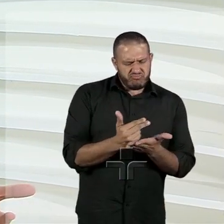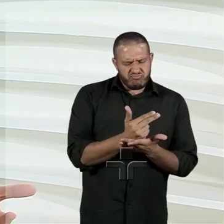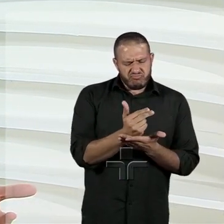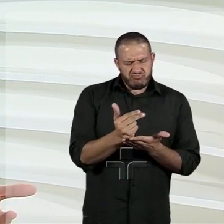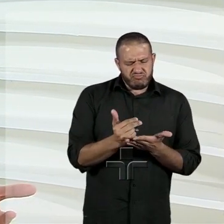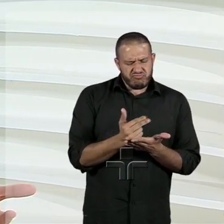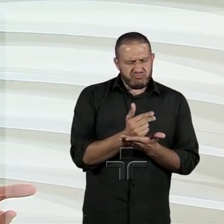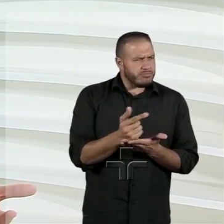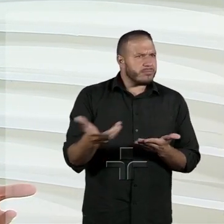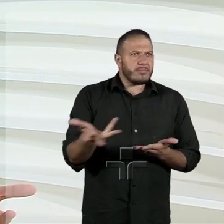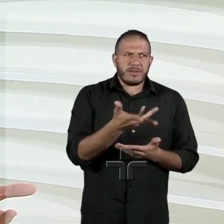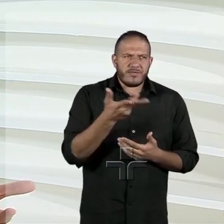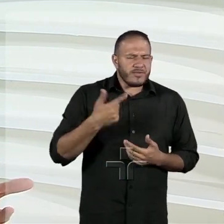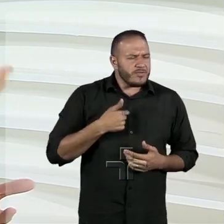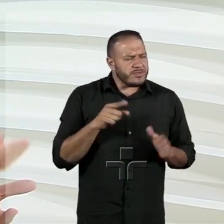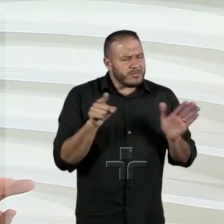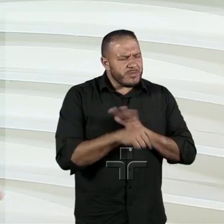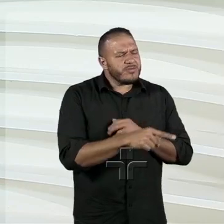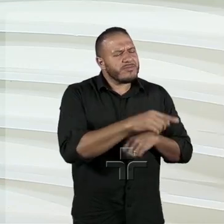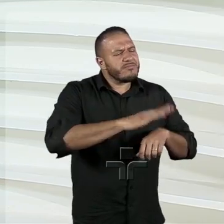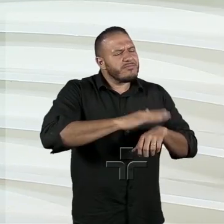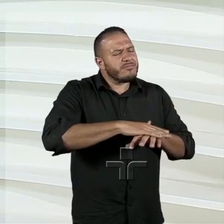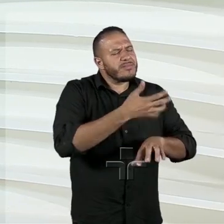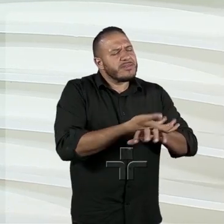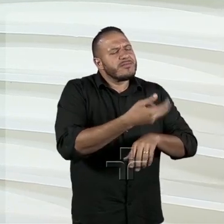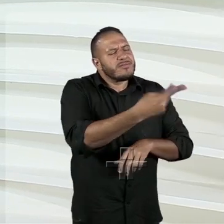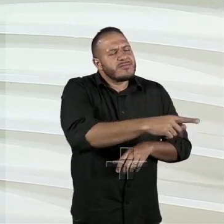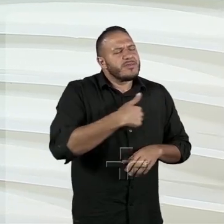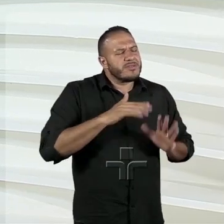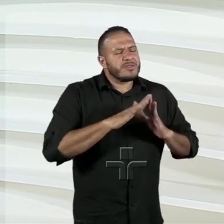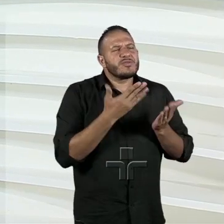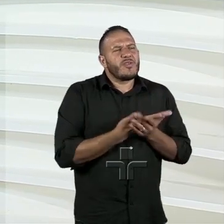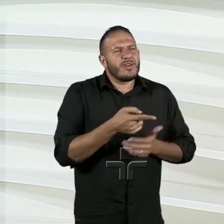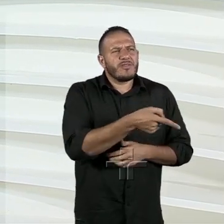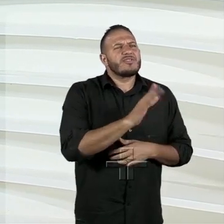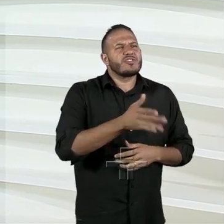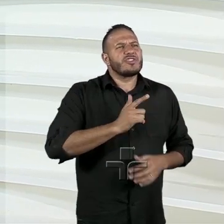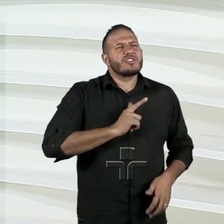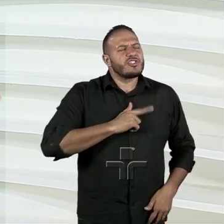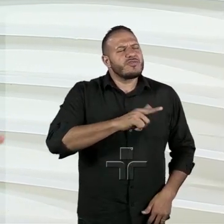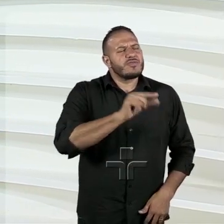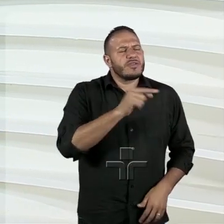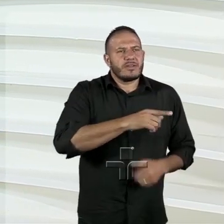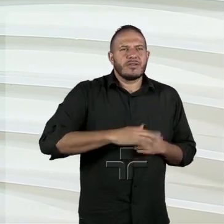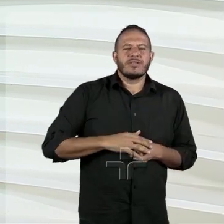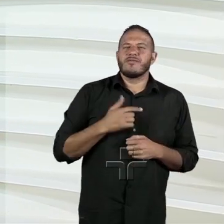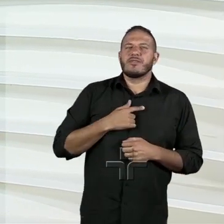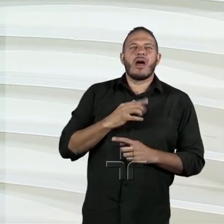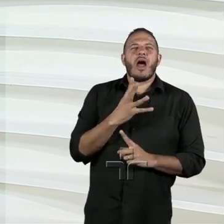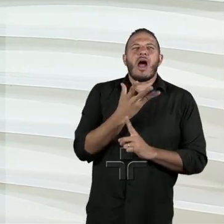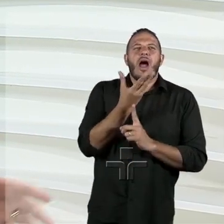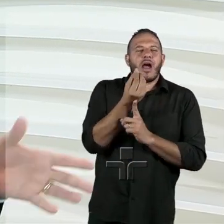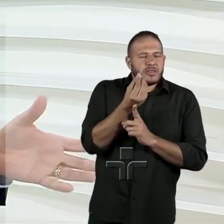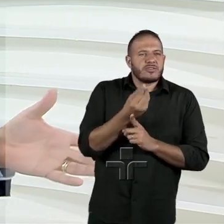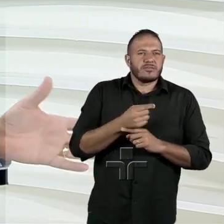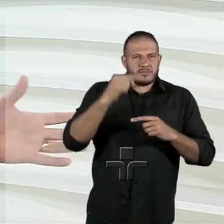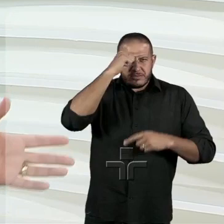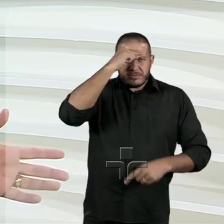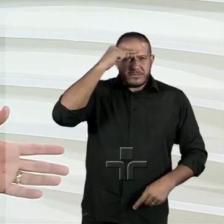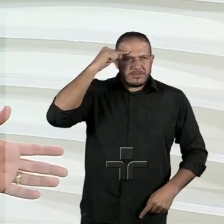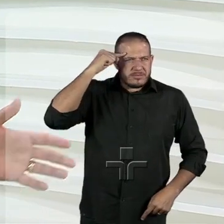um desenho maravilhoso. Daí eu perguntei qual era a disciplina eletiva dele na escola, que ele já tinha. Ele disse a arte de Frida Kahlo. Eu achei